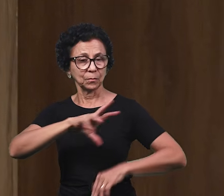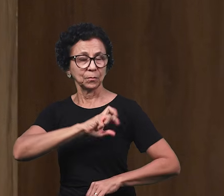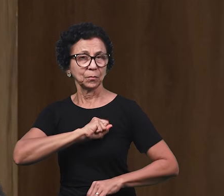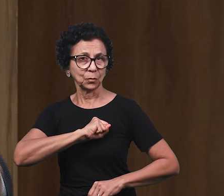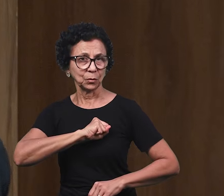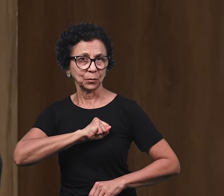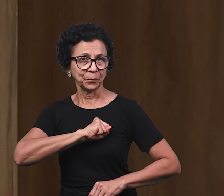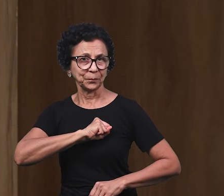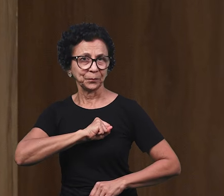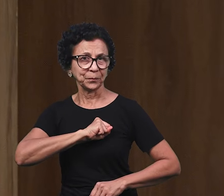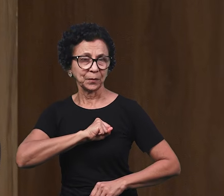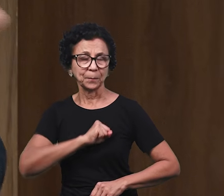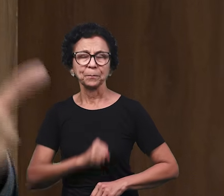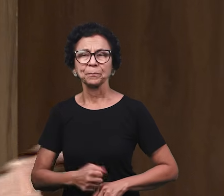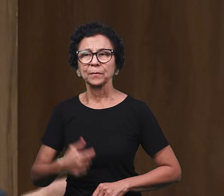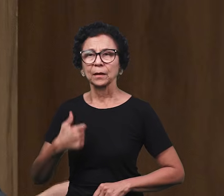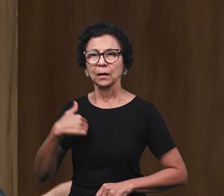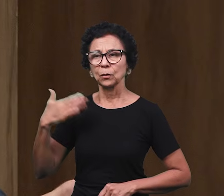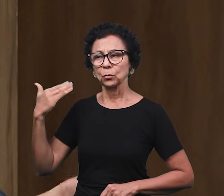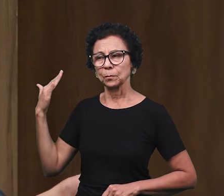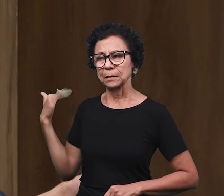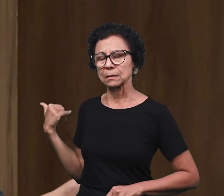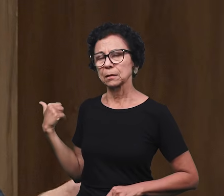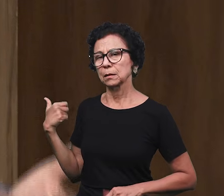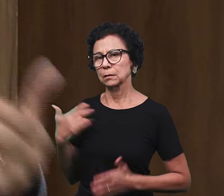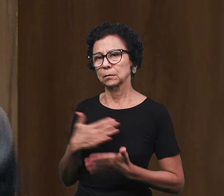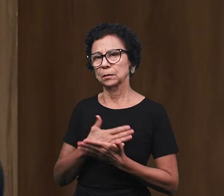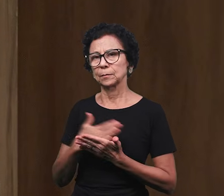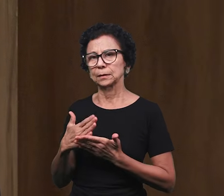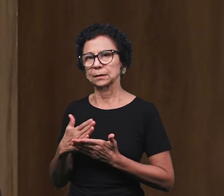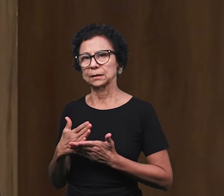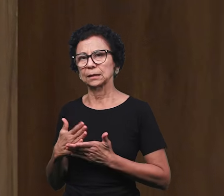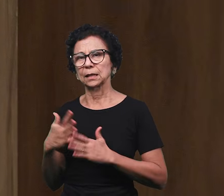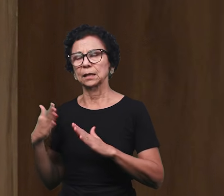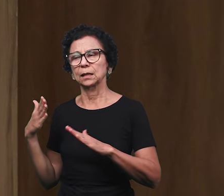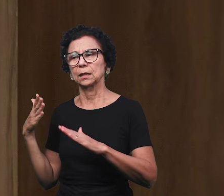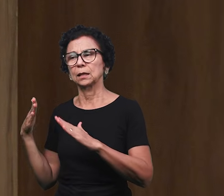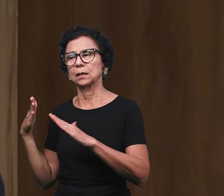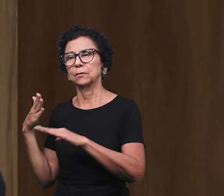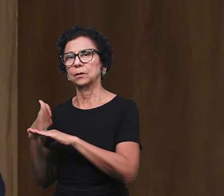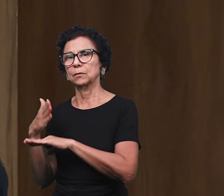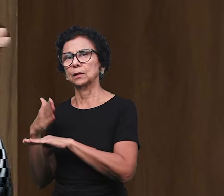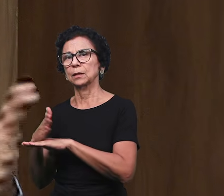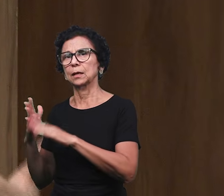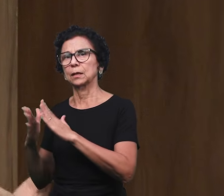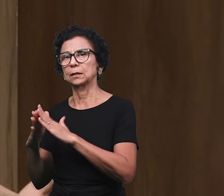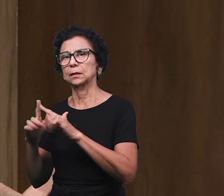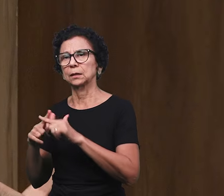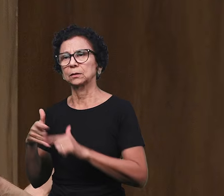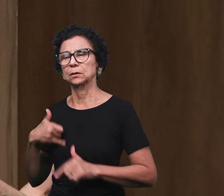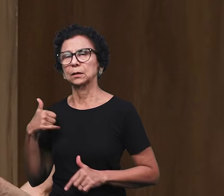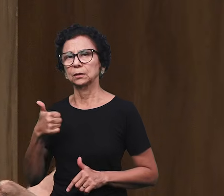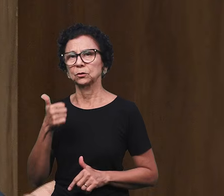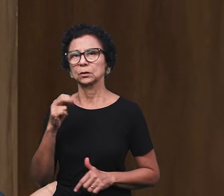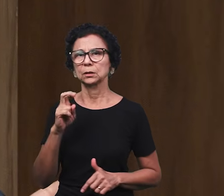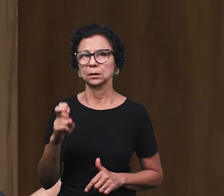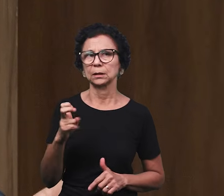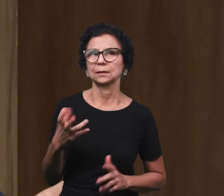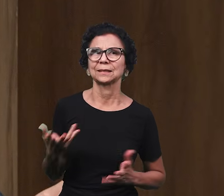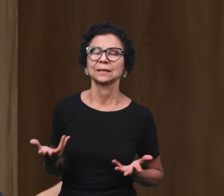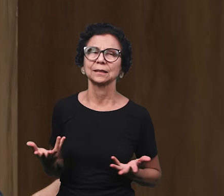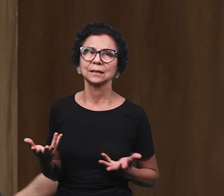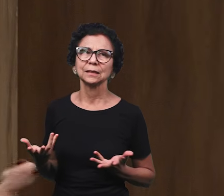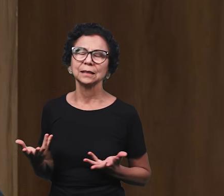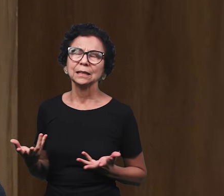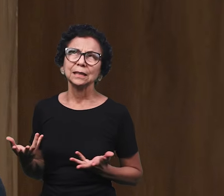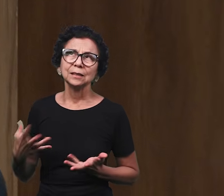inconfundível. Porque um dia, quando nós chegamos, eu vim para a igreja como jovem. Então, posso dizer, quando tinha meus 15